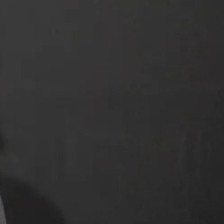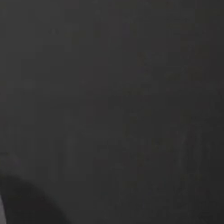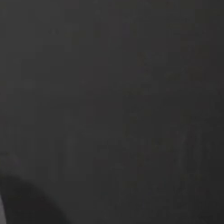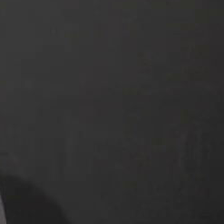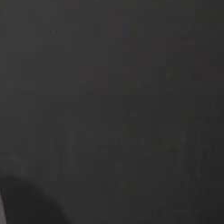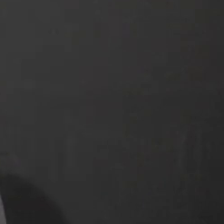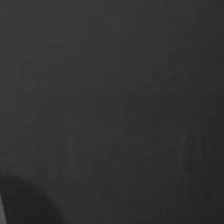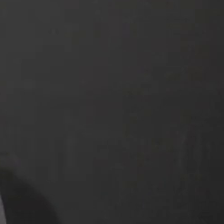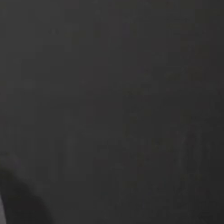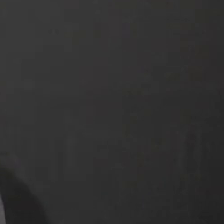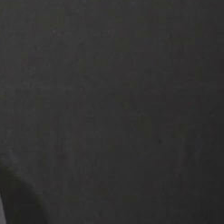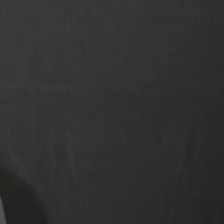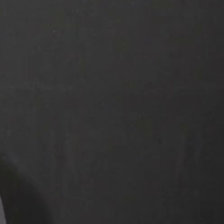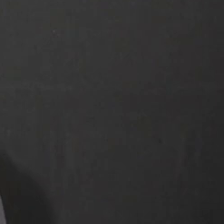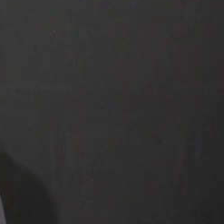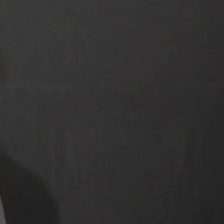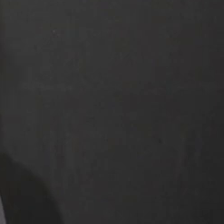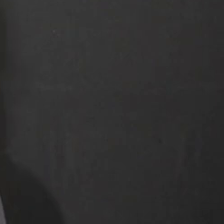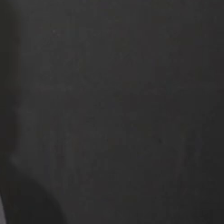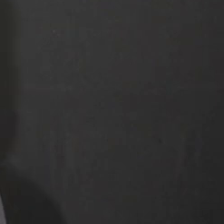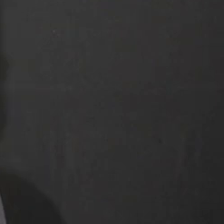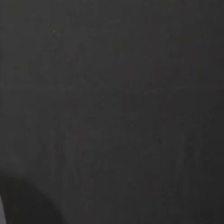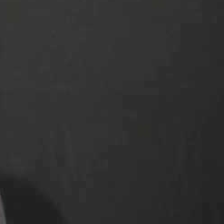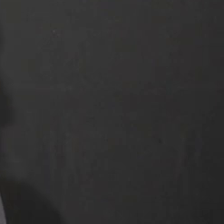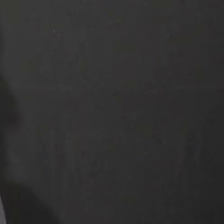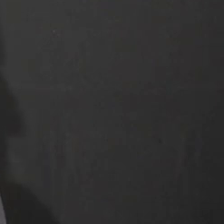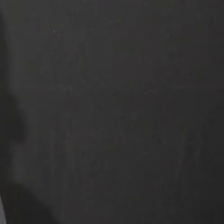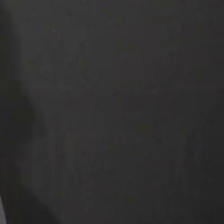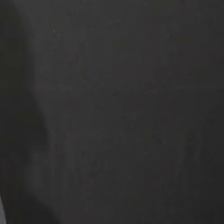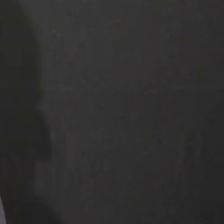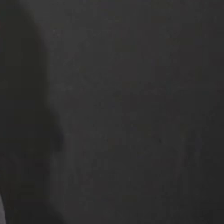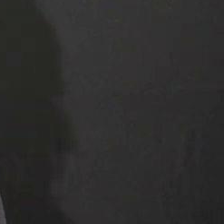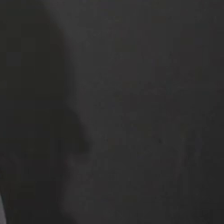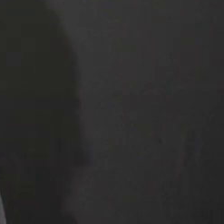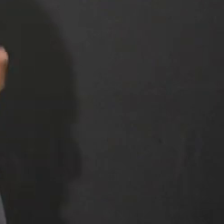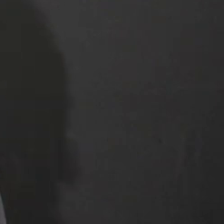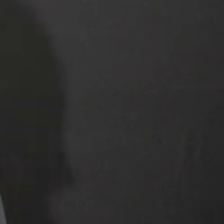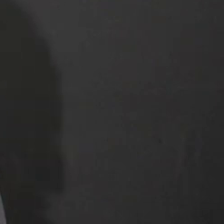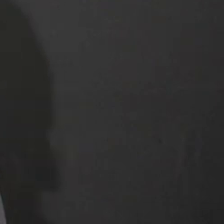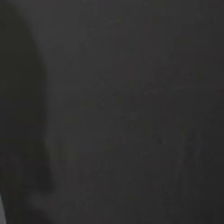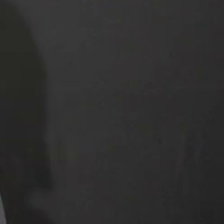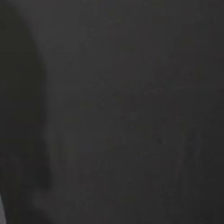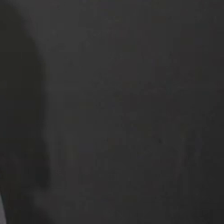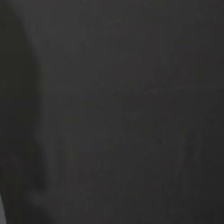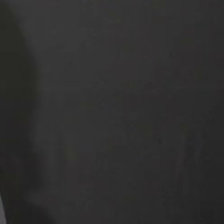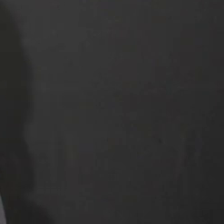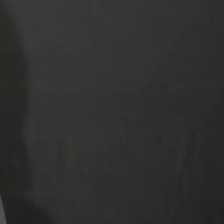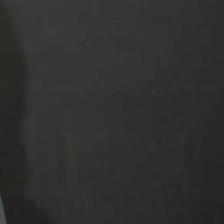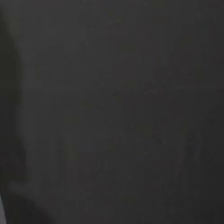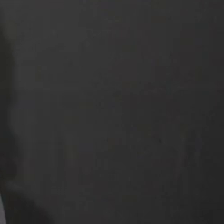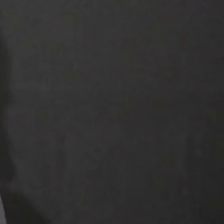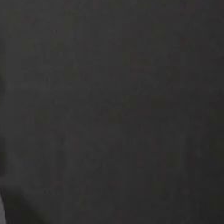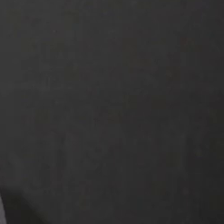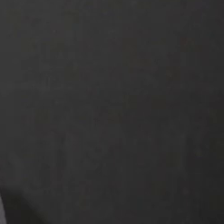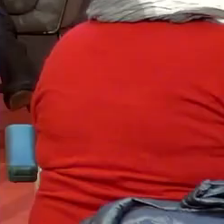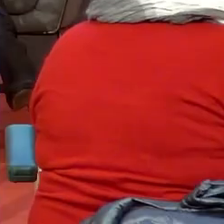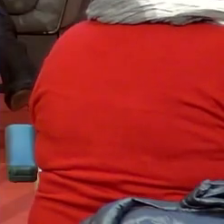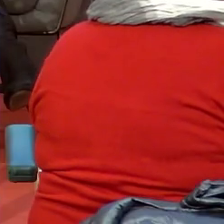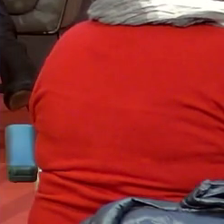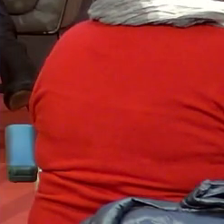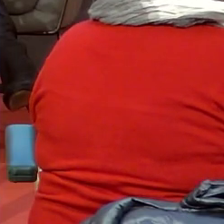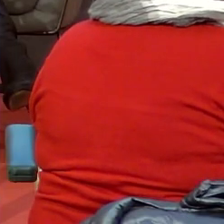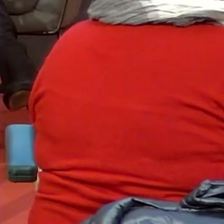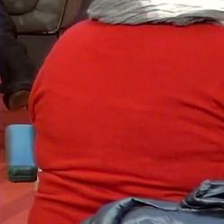diferencias. Dende logo, eu creo que a principal é, bueno, pois como transcurriu a historia, ¿no?, en ambos os dous países, porque é verdade que hai